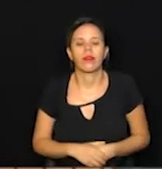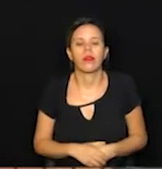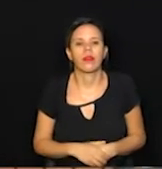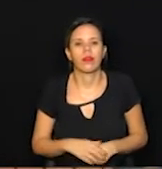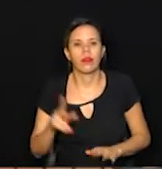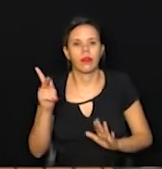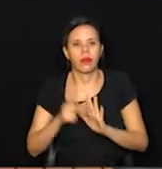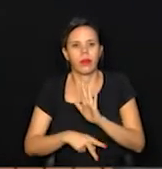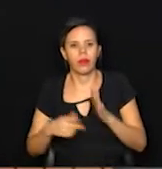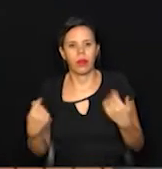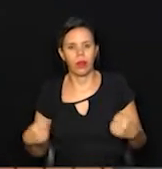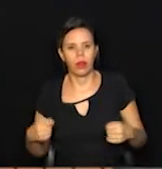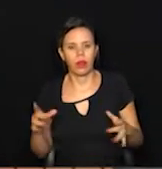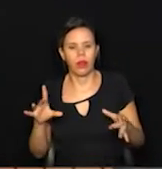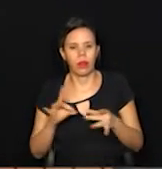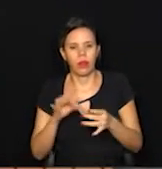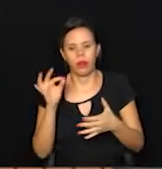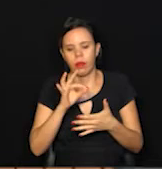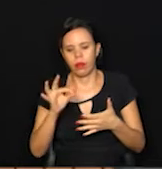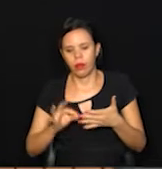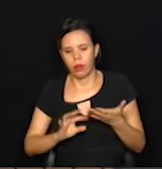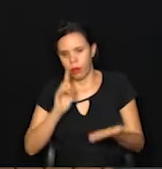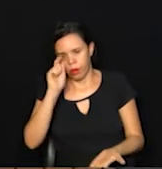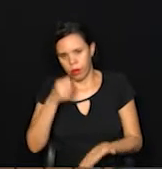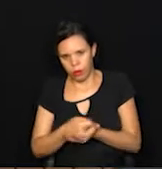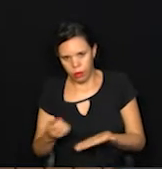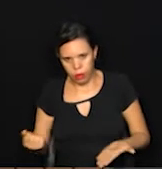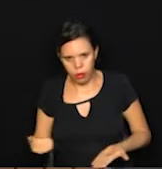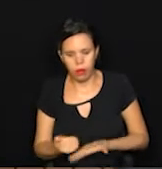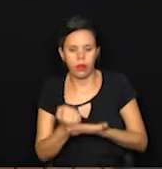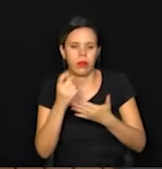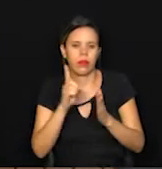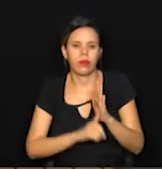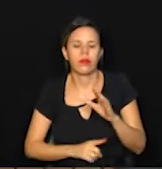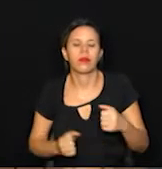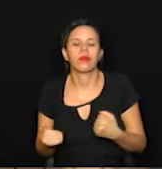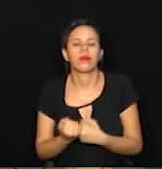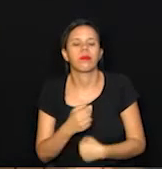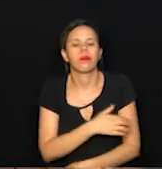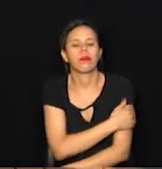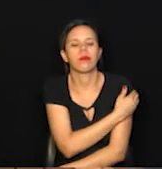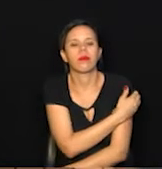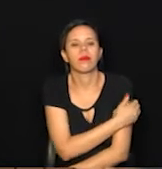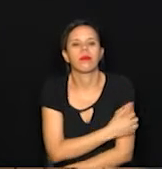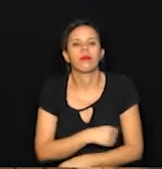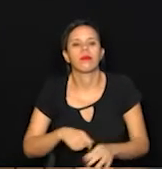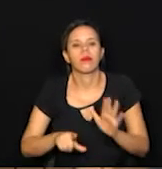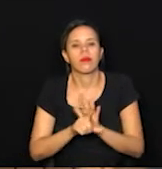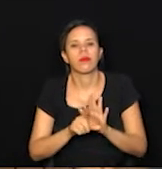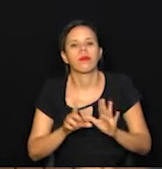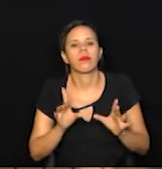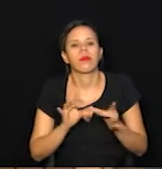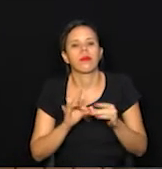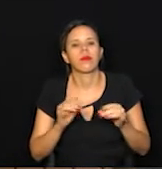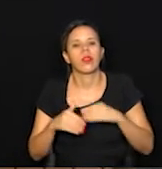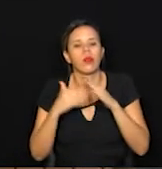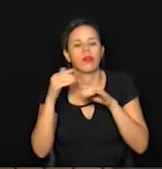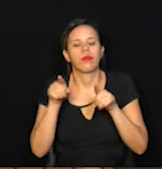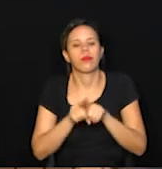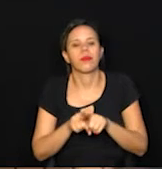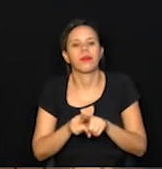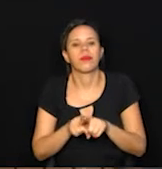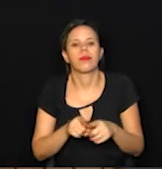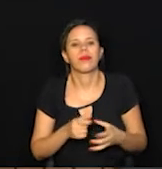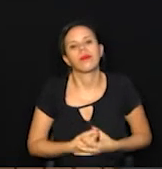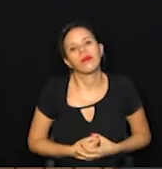plano deve ser um conjunto de garantias que tenha desdobramento em outras leis específicas, construídas